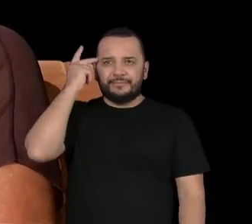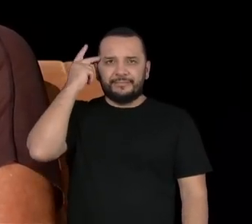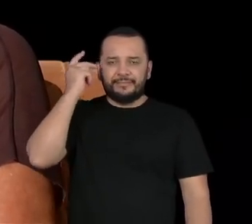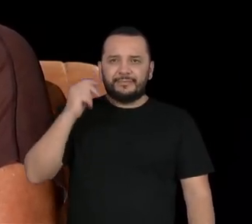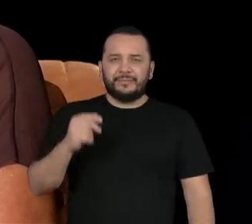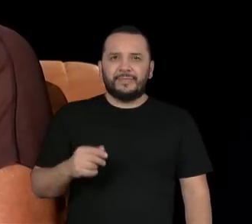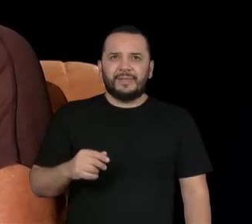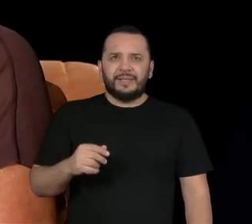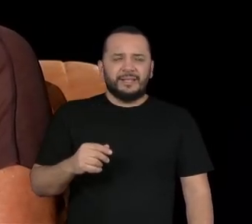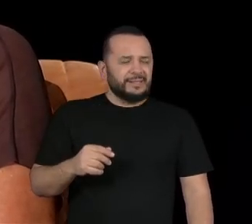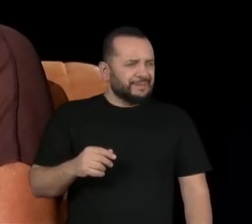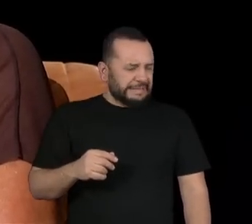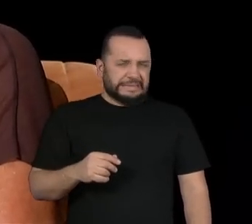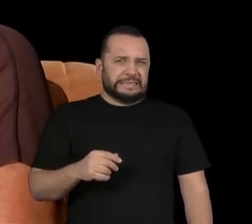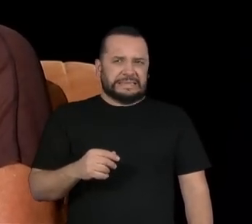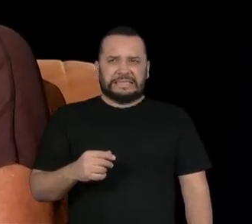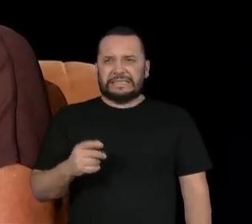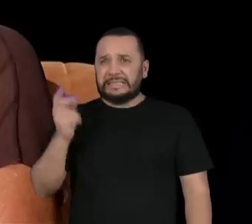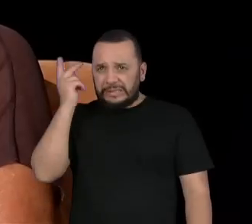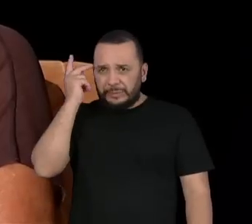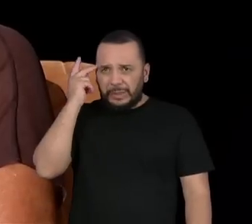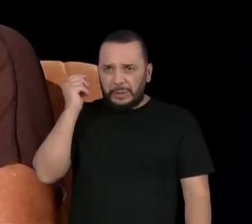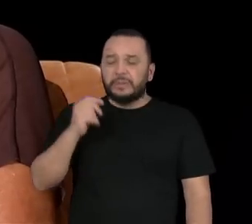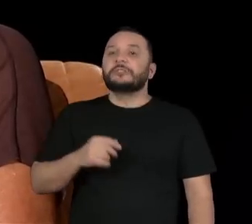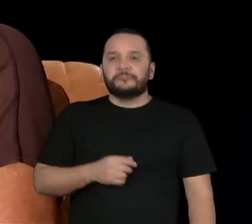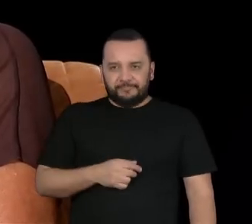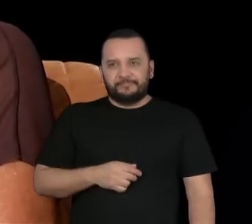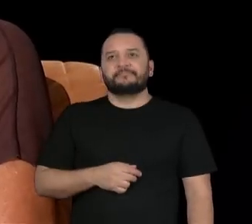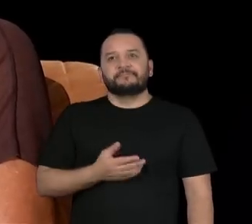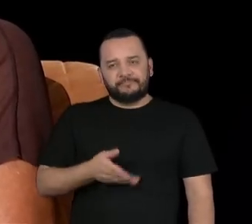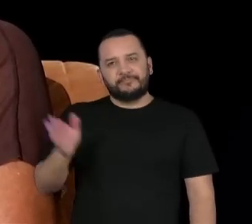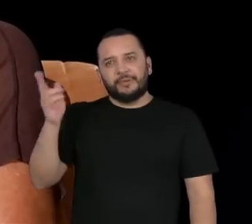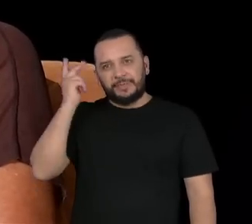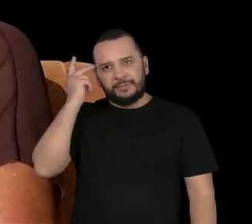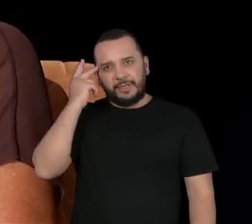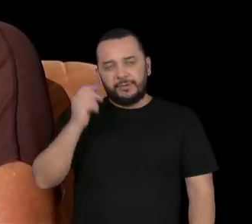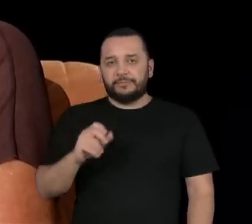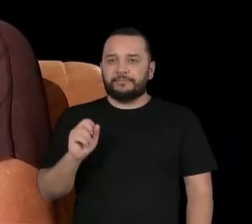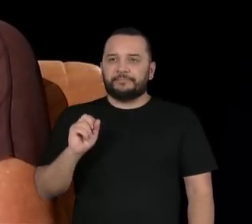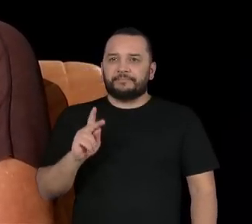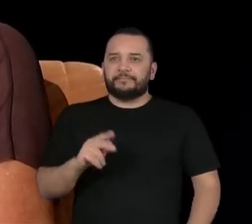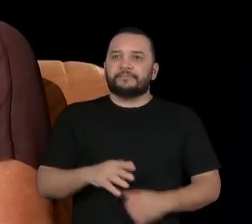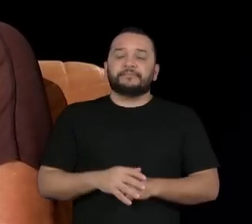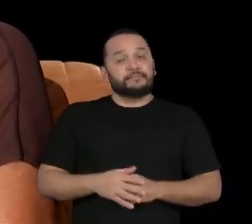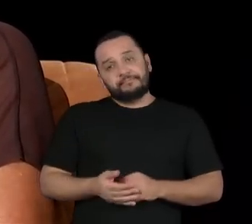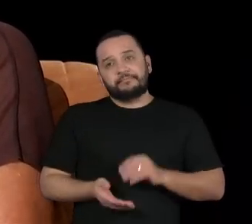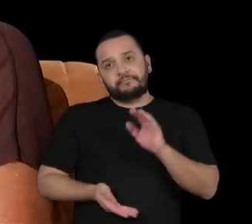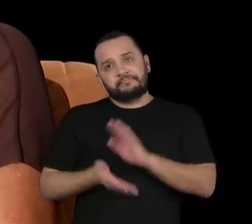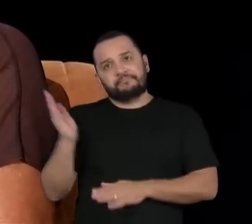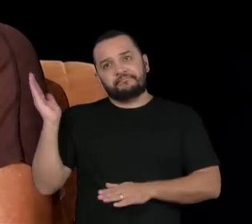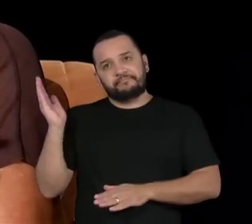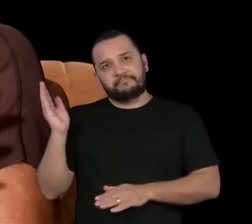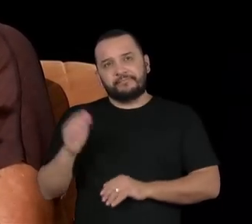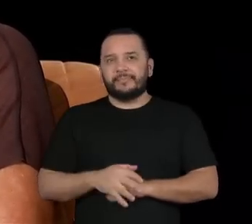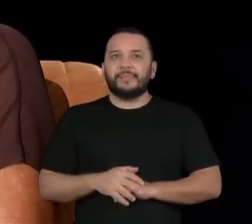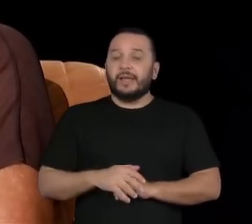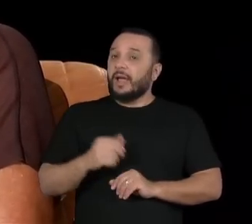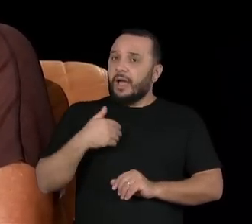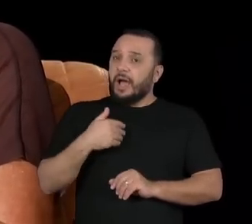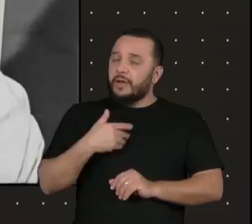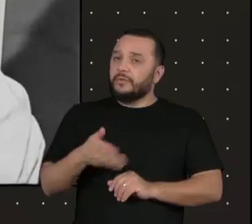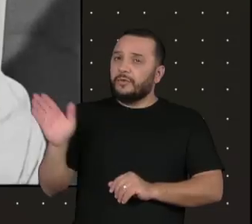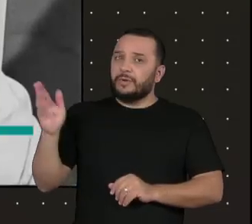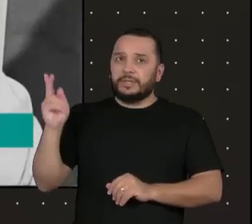Falei, vamos para São Paulo? Vamos para São Paulo. Falei, bom, então vamos pedir. Aí viemos para São